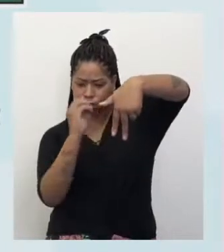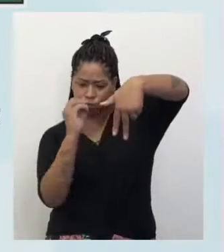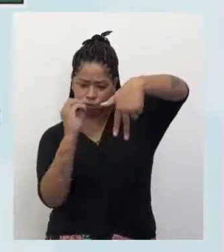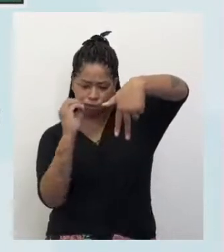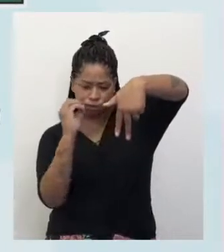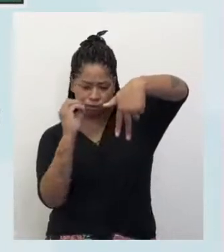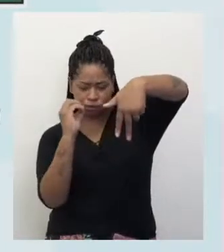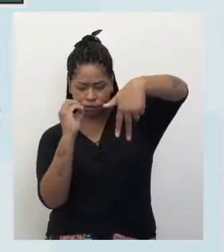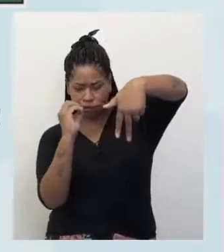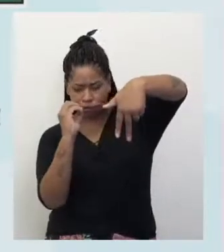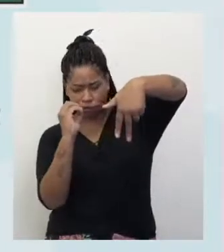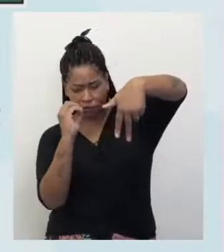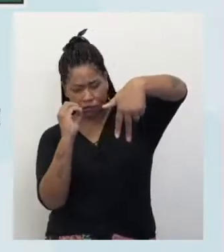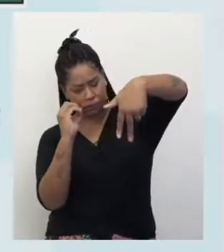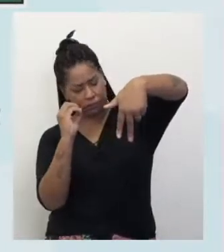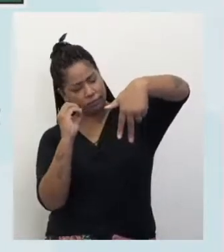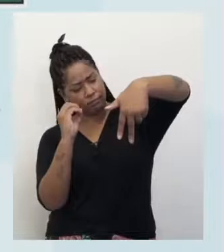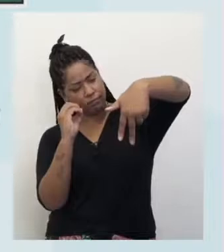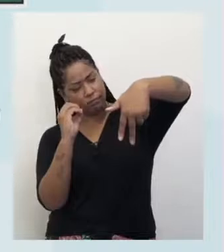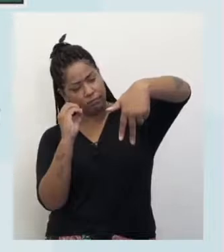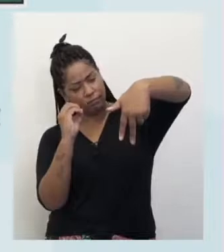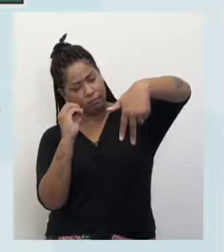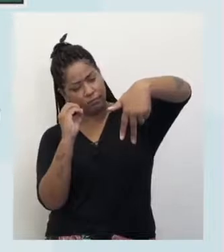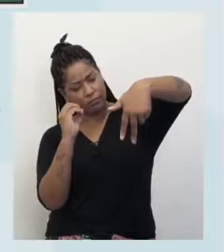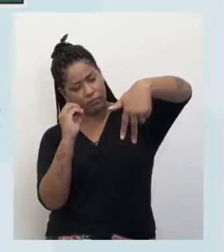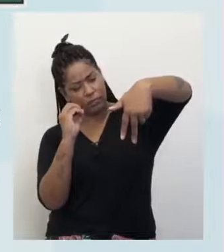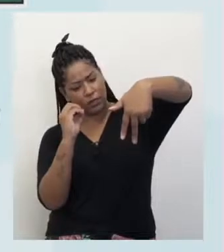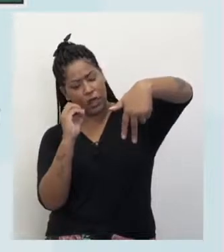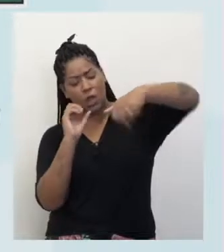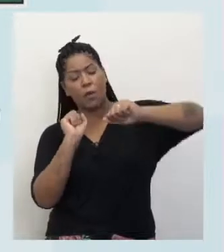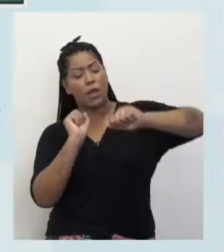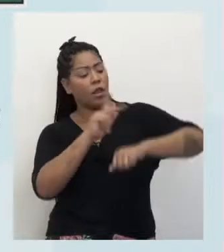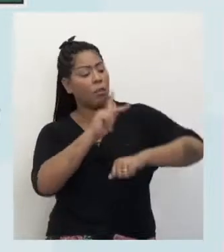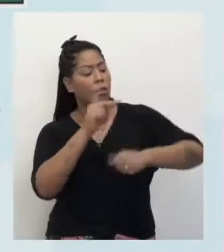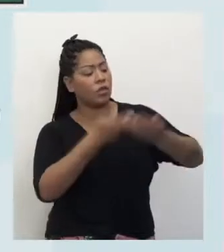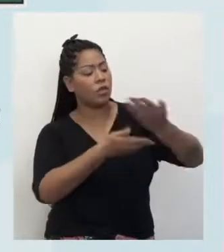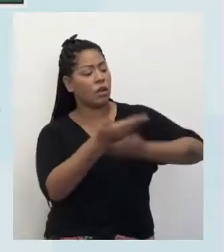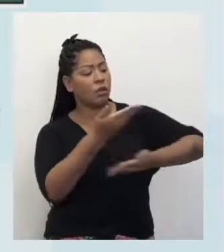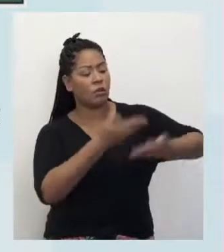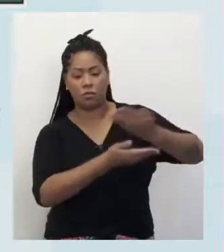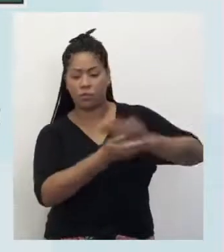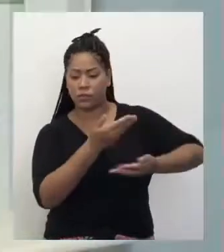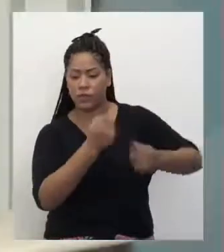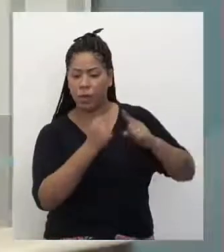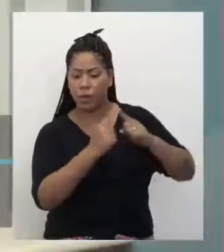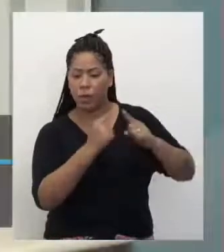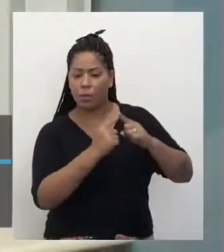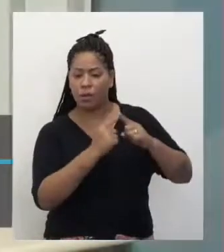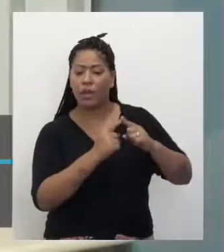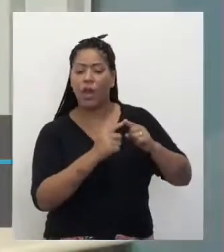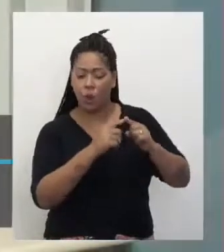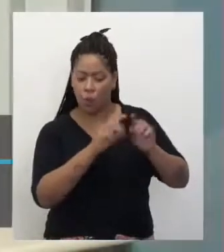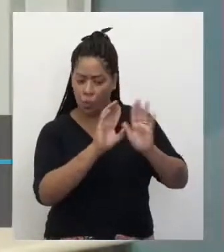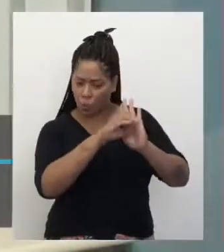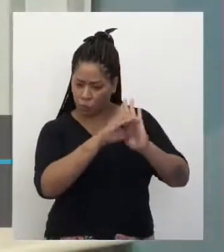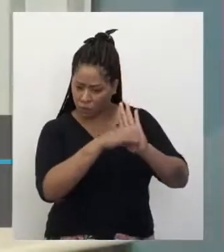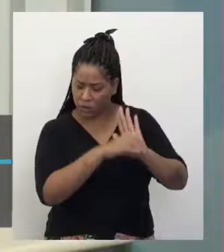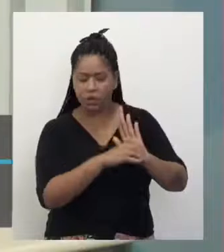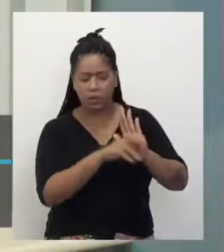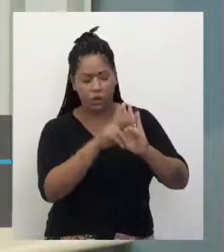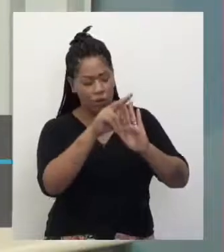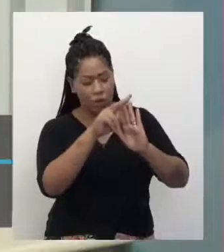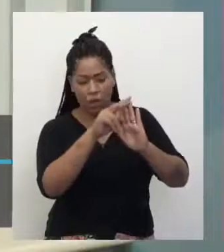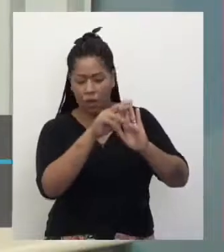sobre essa imagem, assim, então, eu vou pedir bastante a interação da professora Elaine, porque nós combinamos essa aula nesse contexto mesmo da interação, de